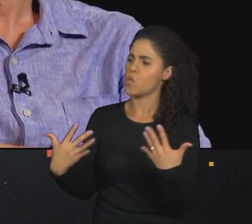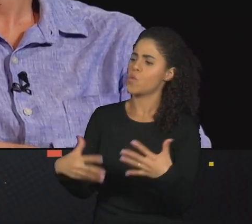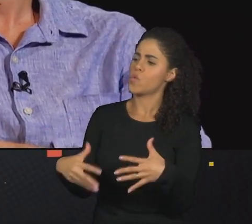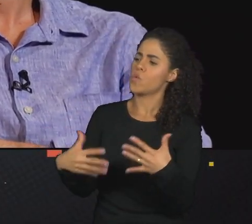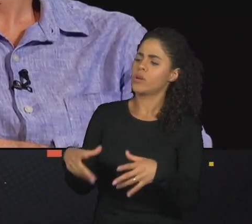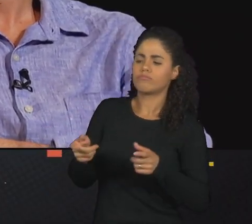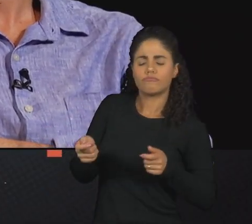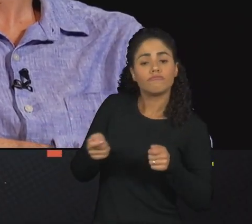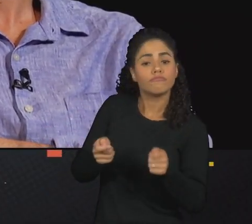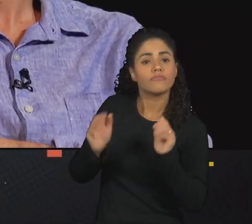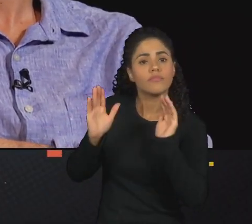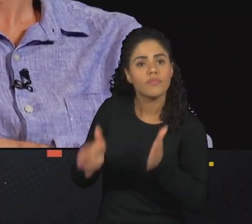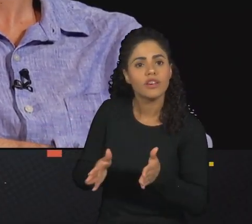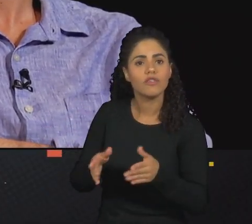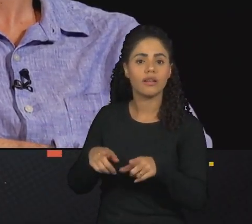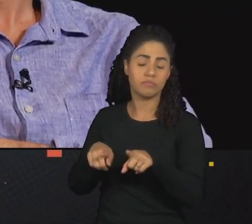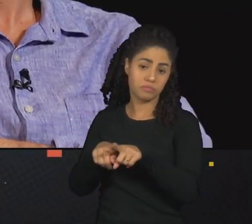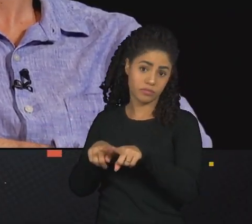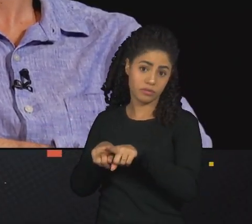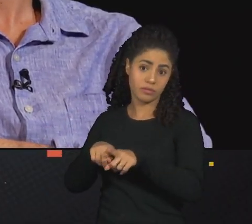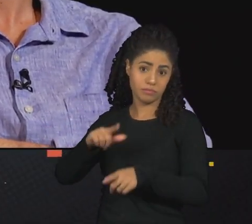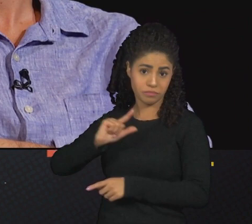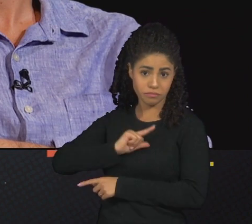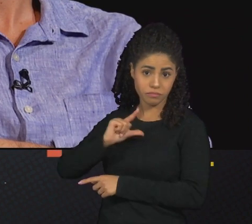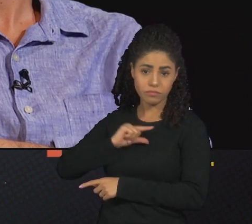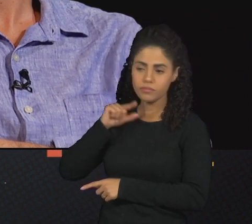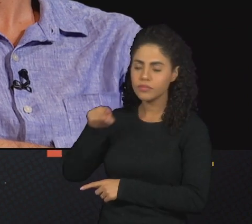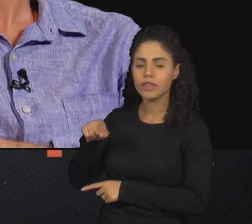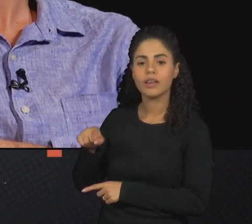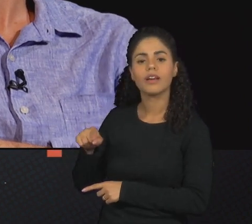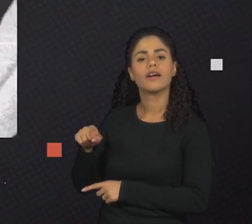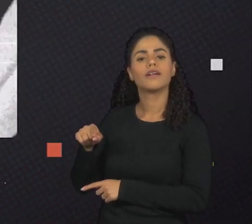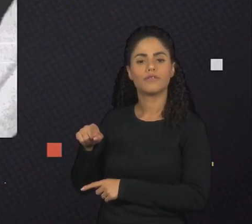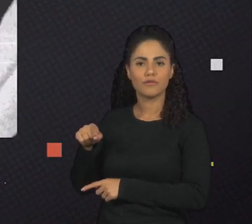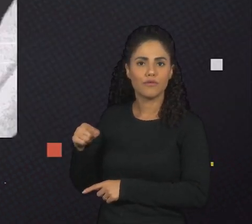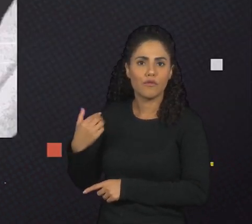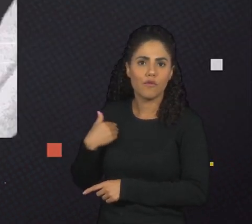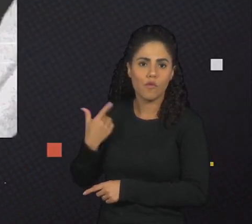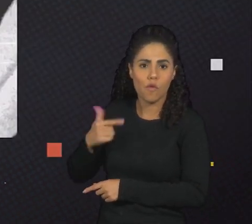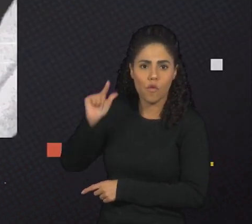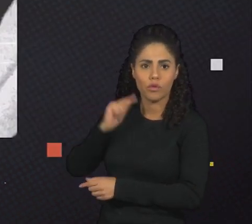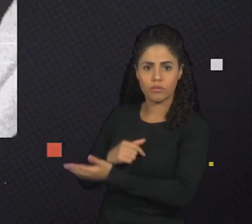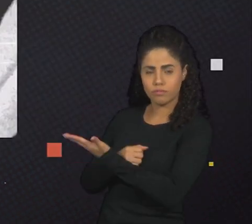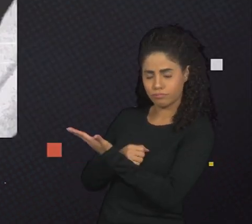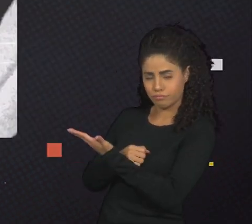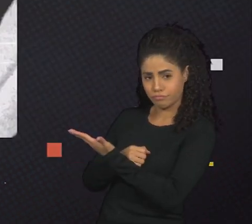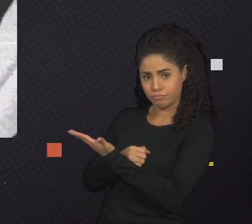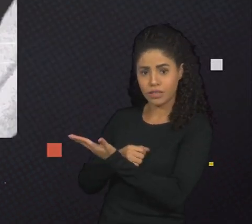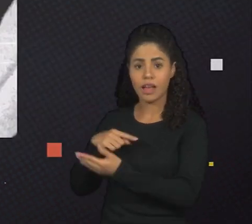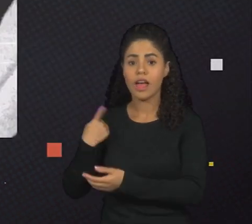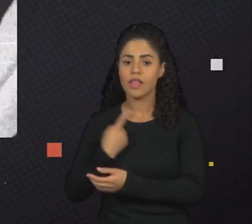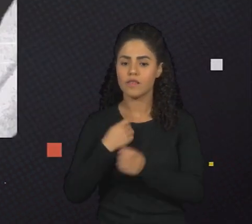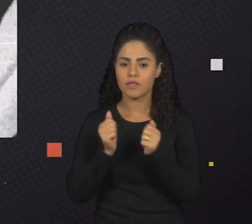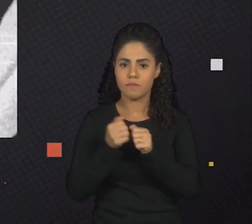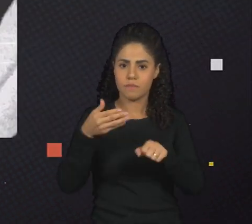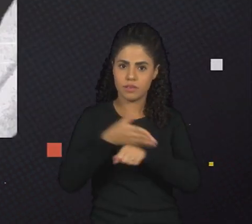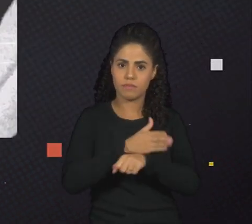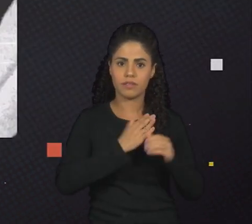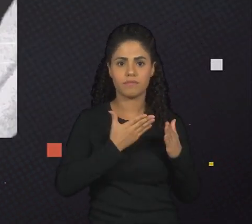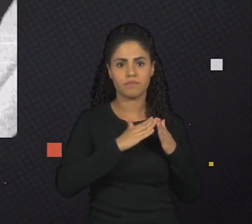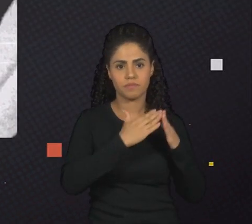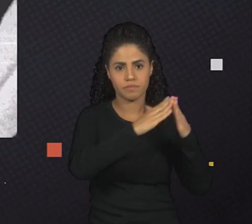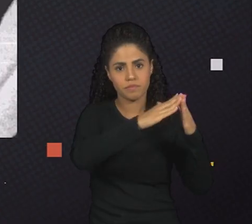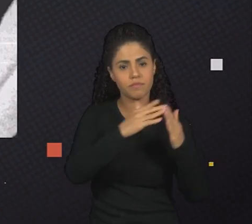dirigiu Êxtase, uma peça do Valcir Carrasco, que a gente fez lá na comunidade do Vidigal.